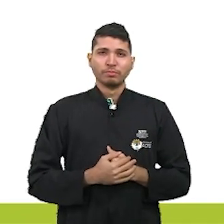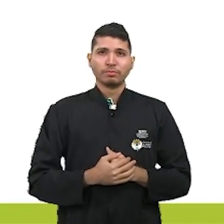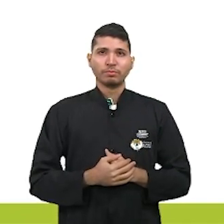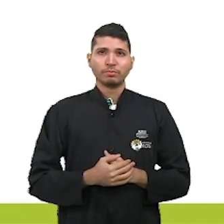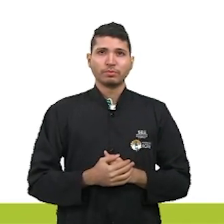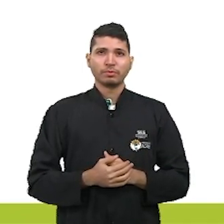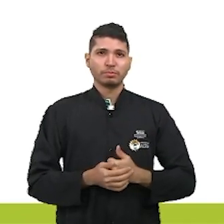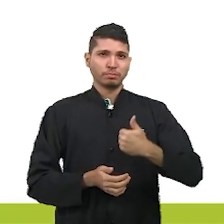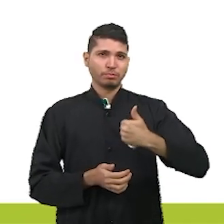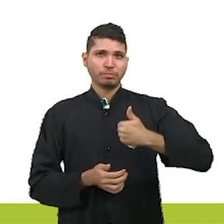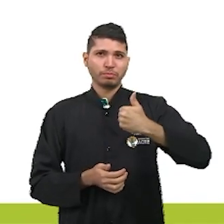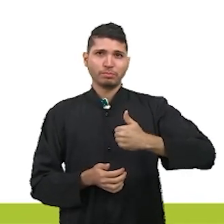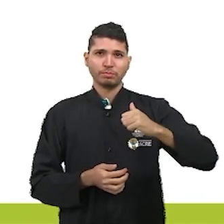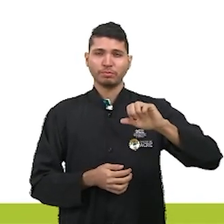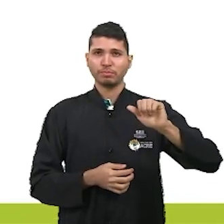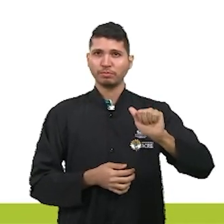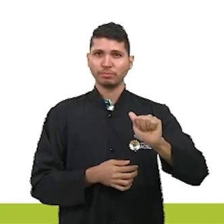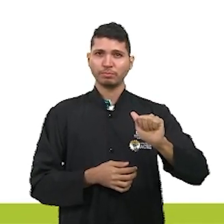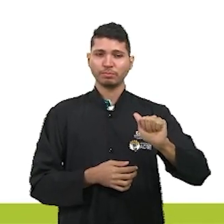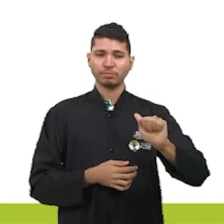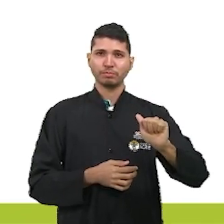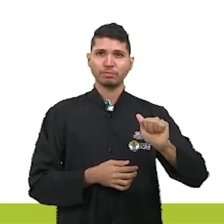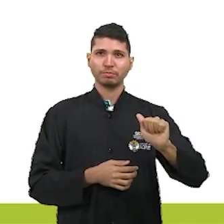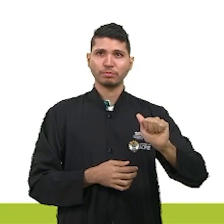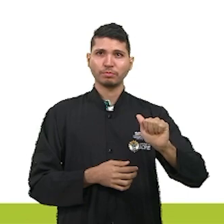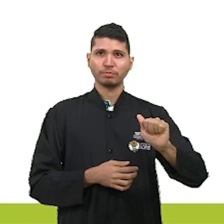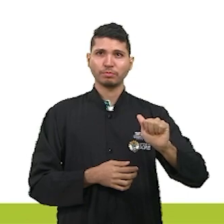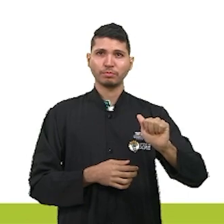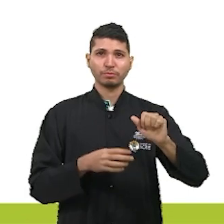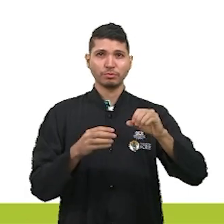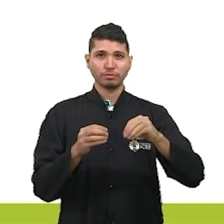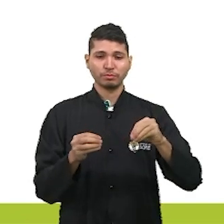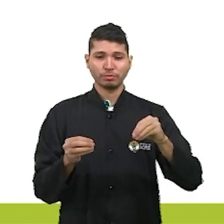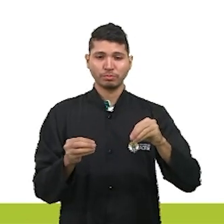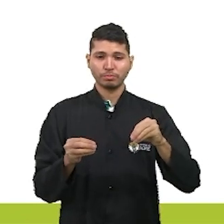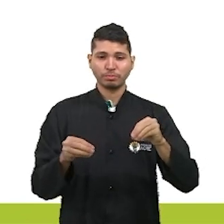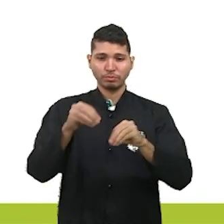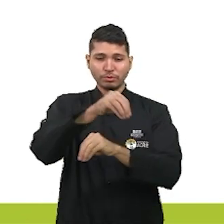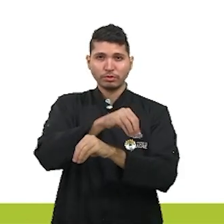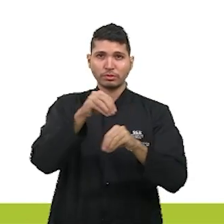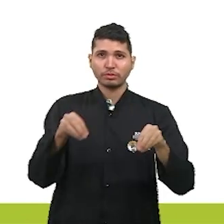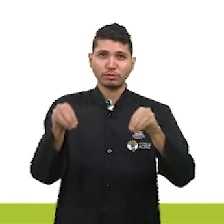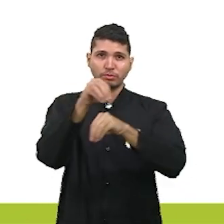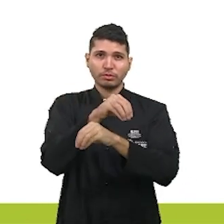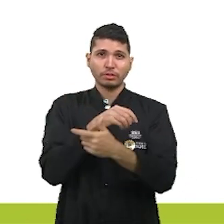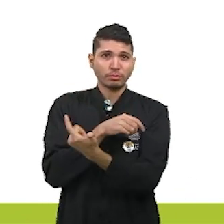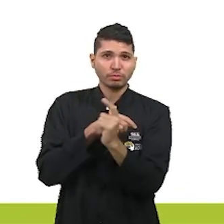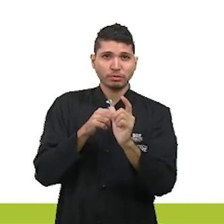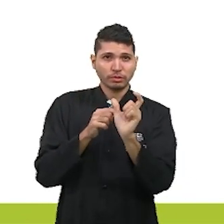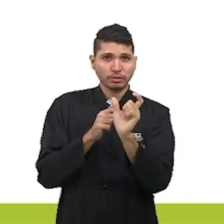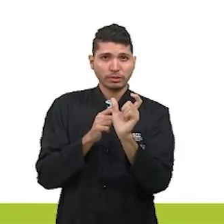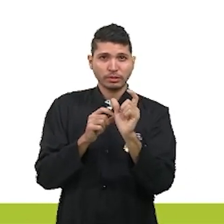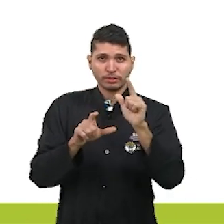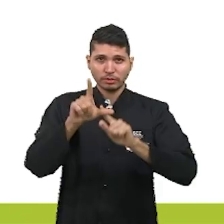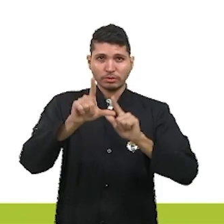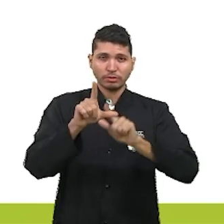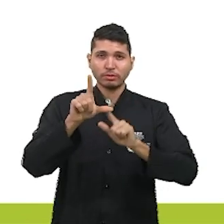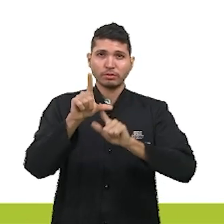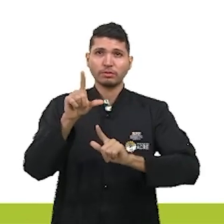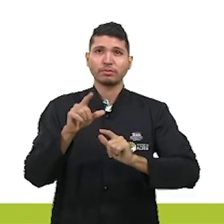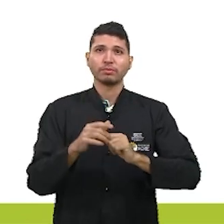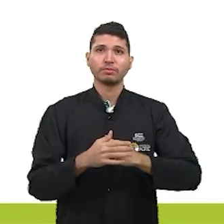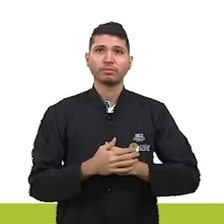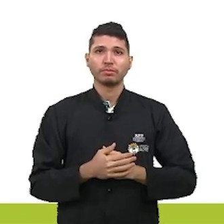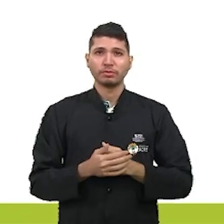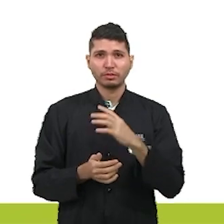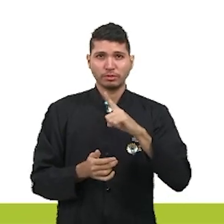posição, ok? E permuto as outras letras. Nós temos